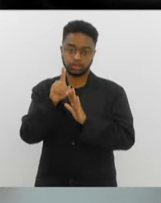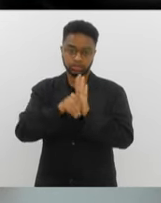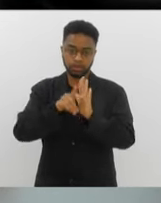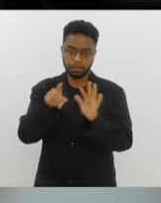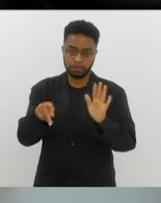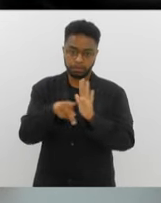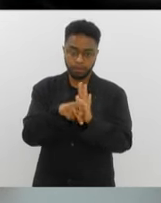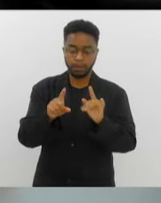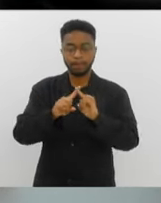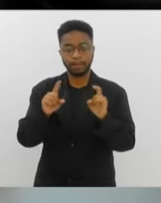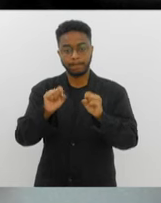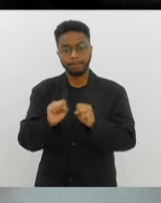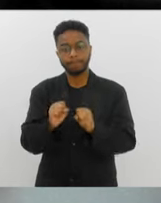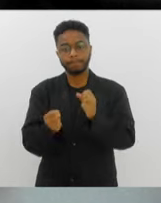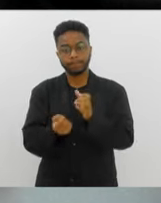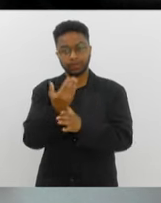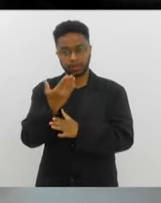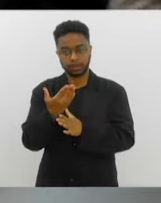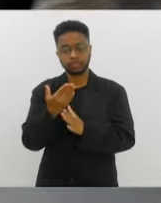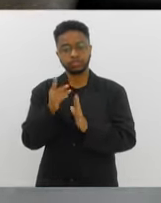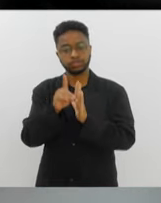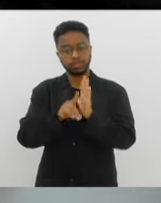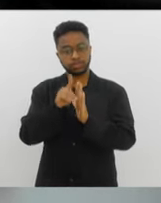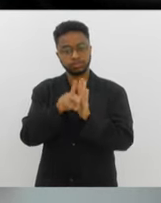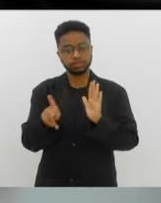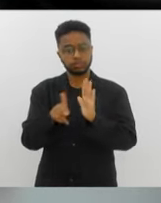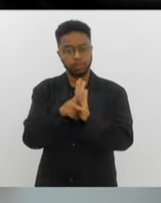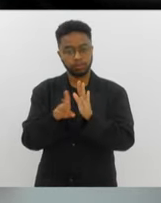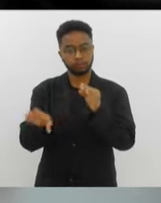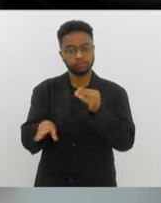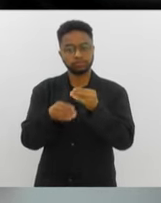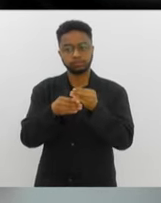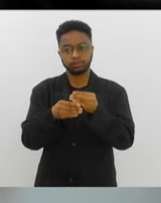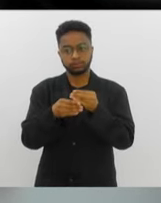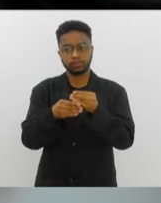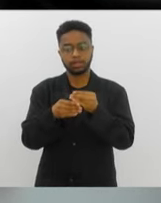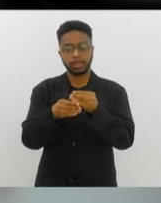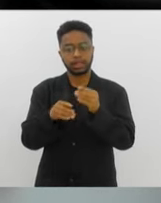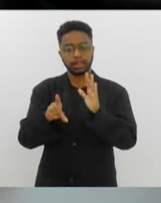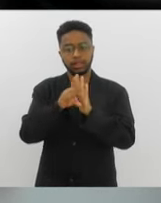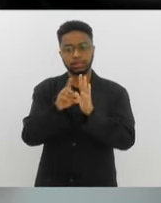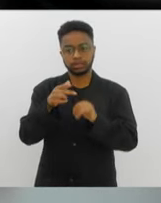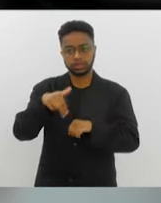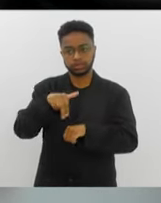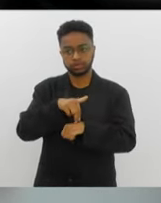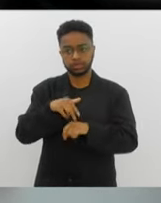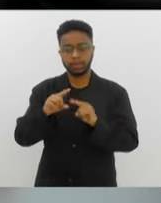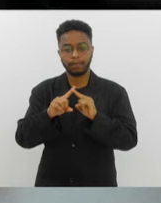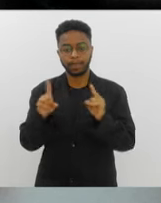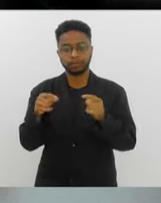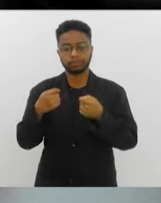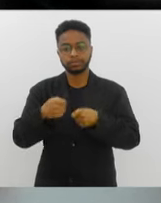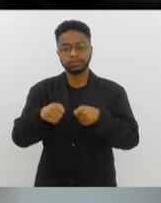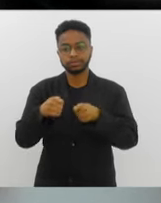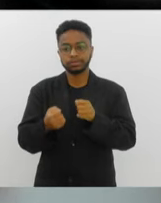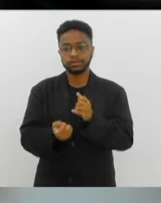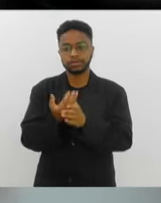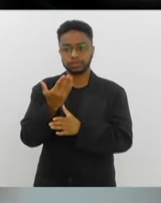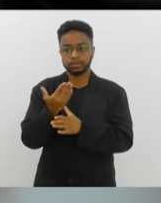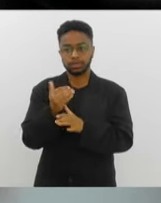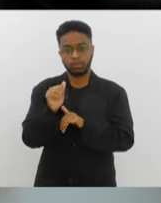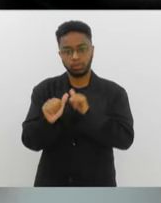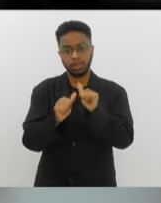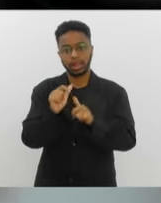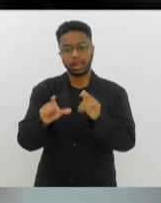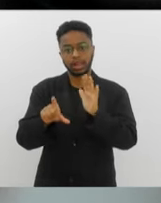exatamente diretrizes próprias complementares à legislação alterando nacional. Alterando a lei. Né? A gente, na verdade, teria que criar uma alterar lei. Alterar a lei estadual.